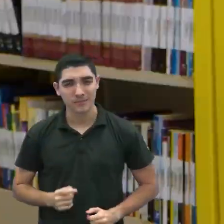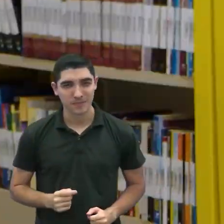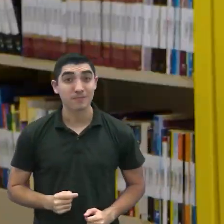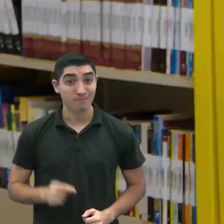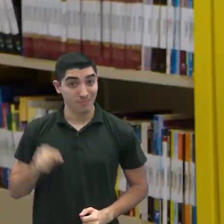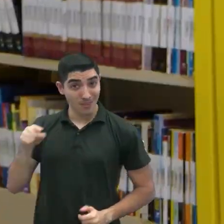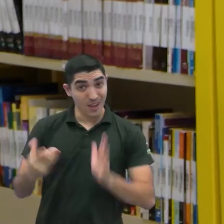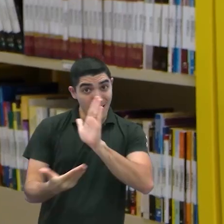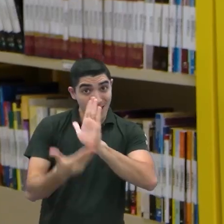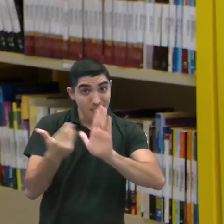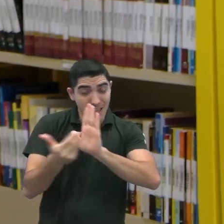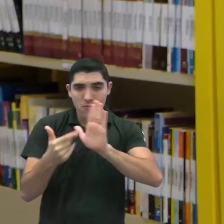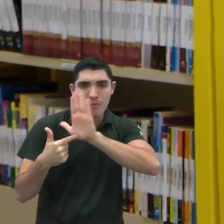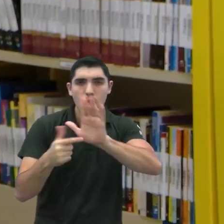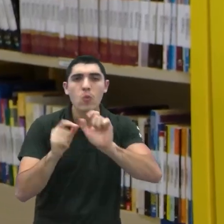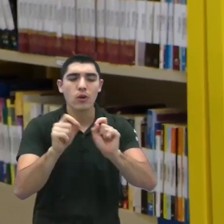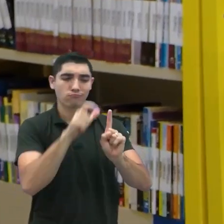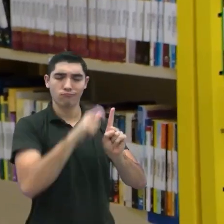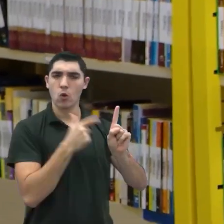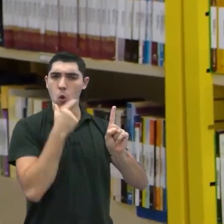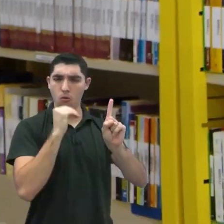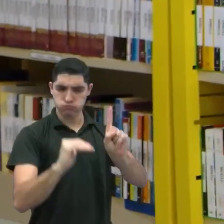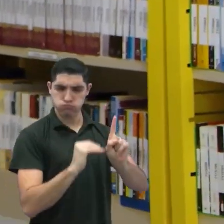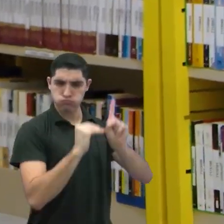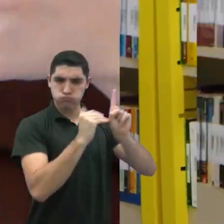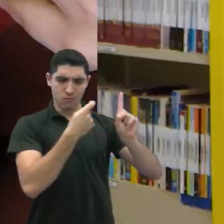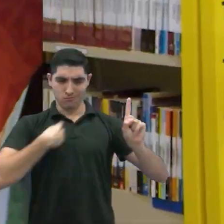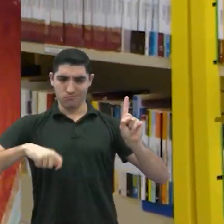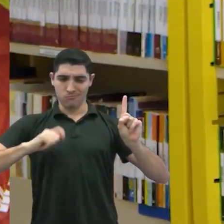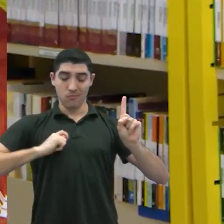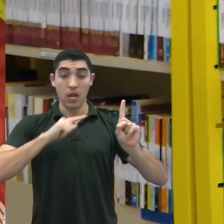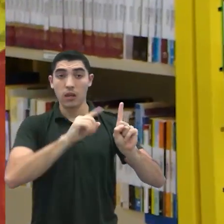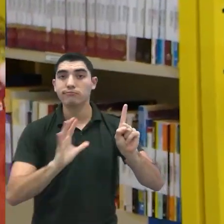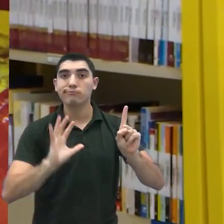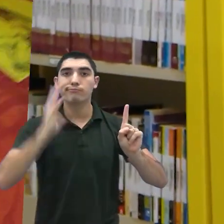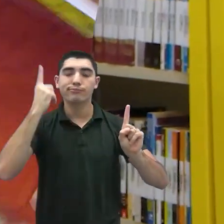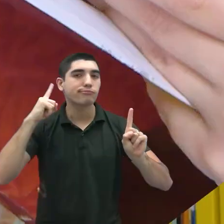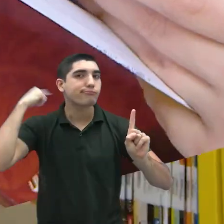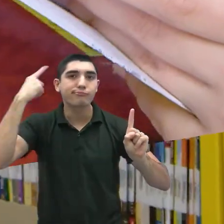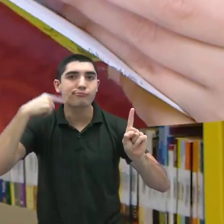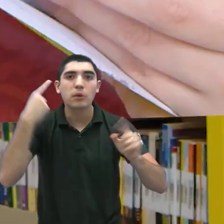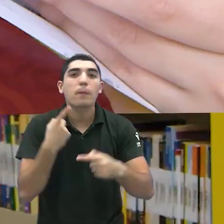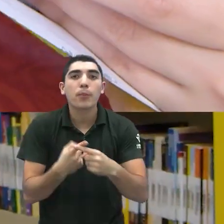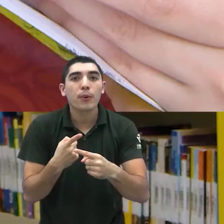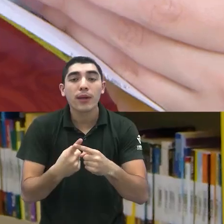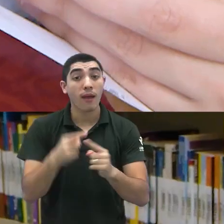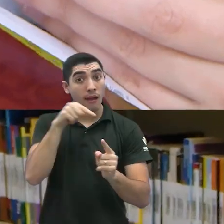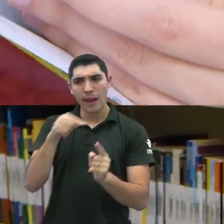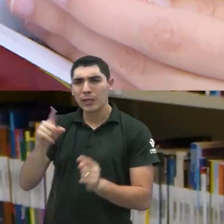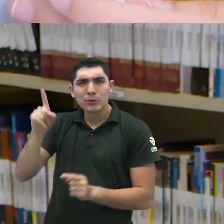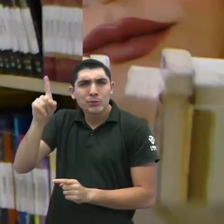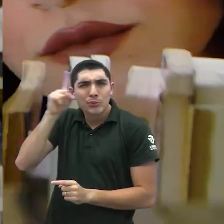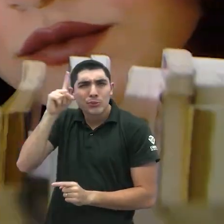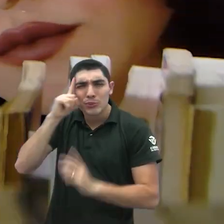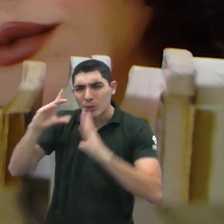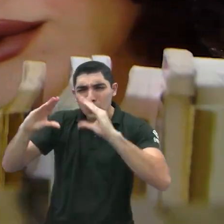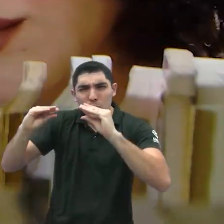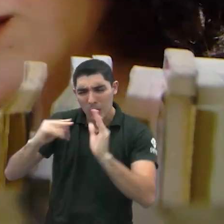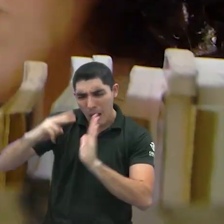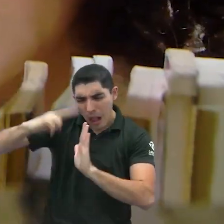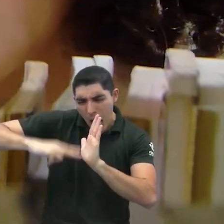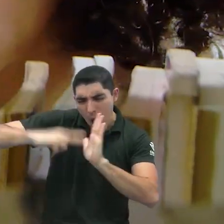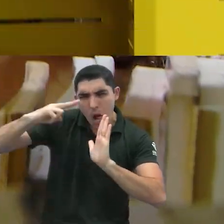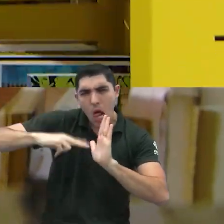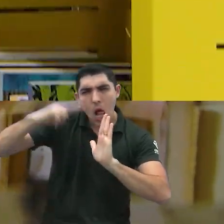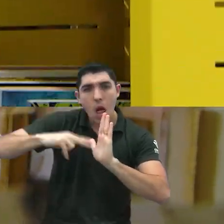Quixote conta a história de um fidalgo que acaba enlouquecendo depois de passar noites e mais noites lendo sem parar. O homem